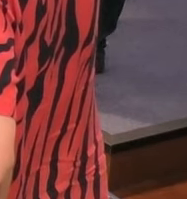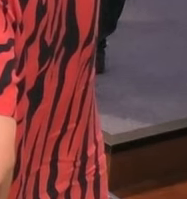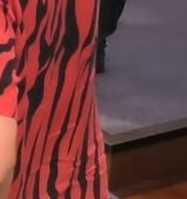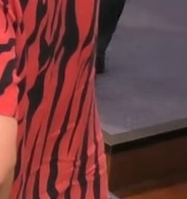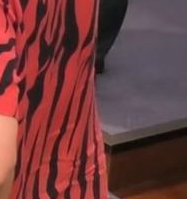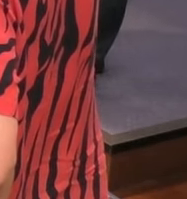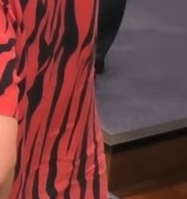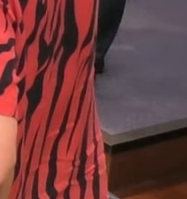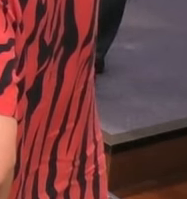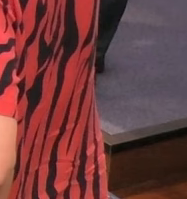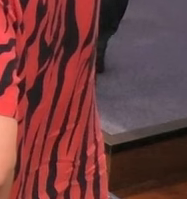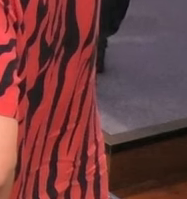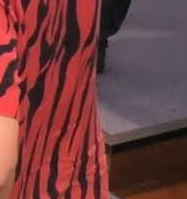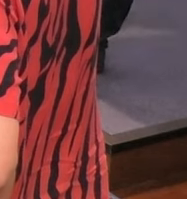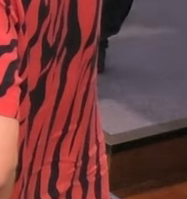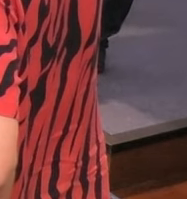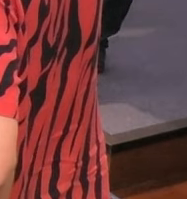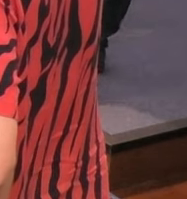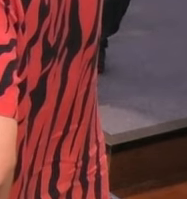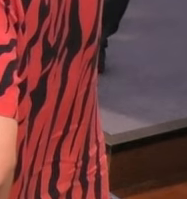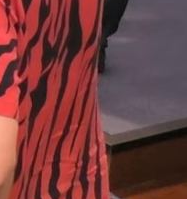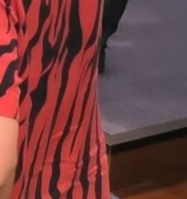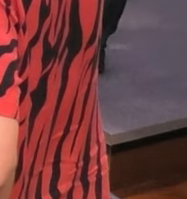passar, para chegar até aqui. Então,